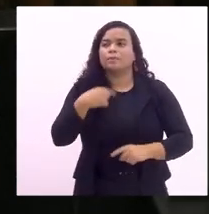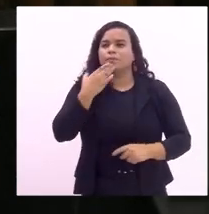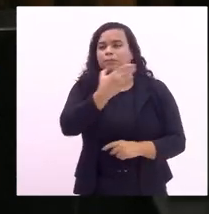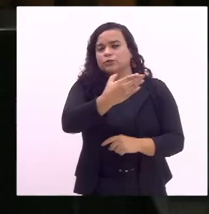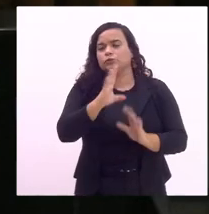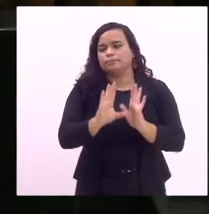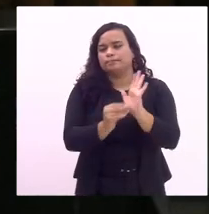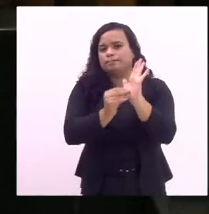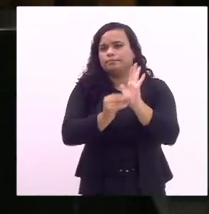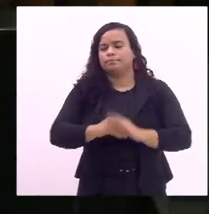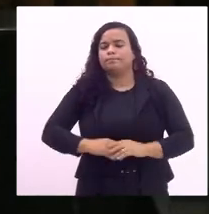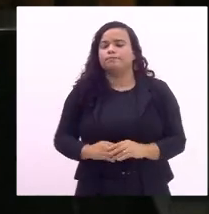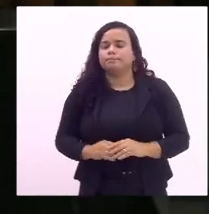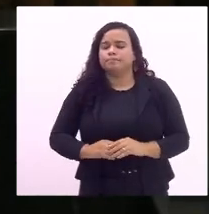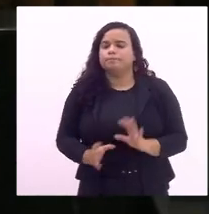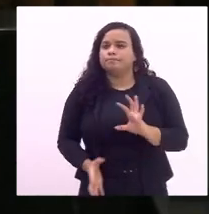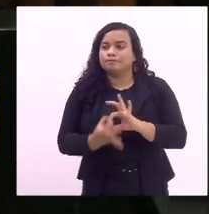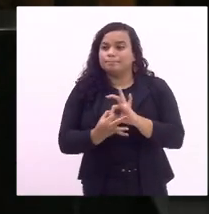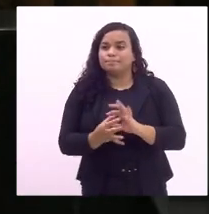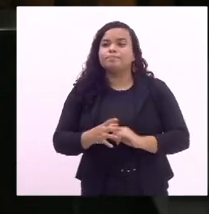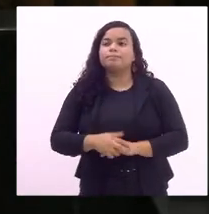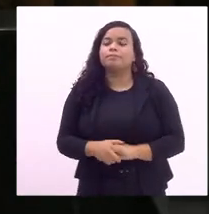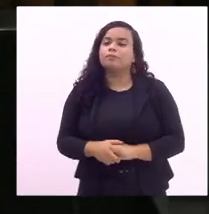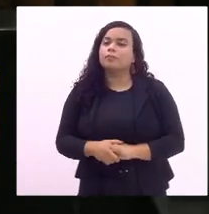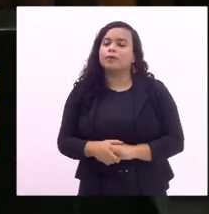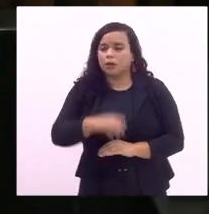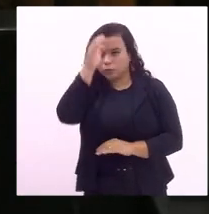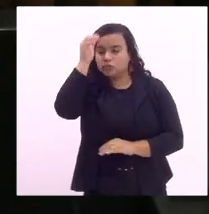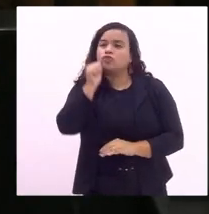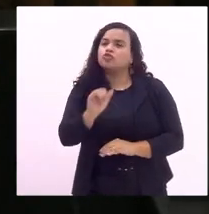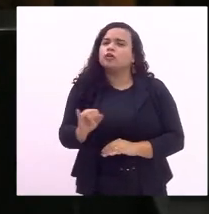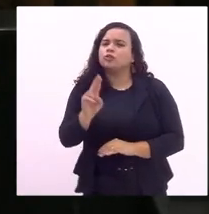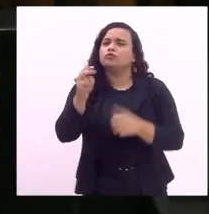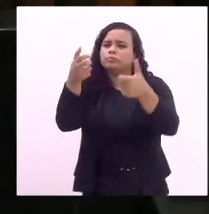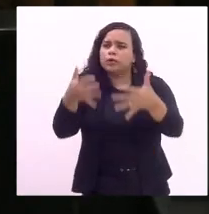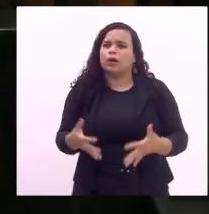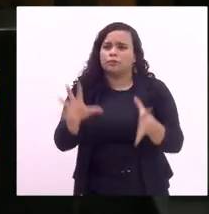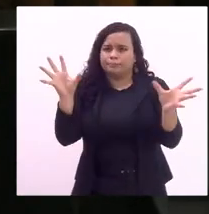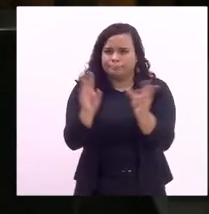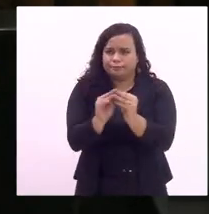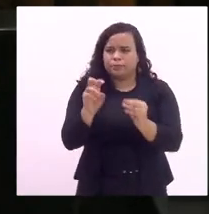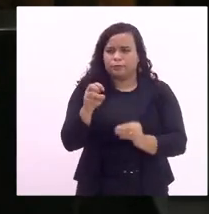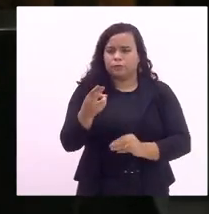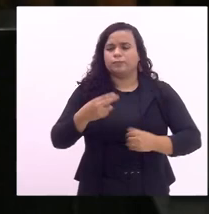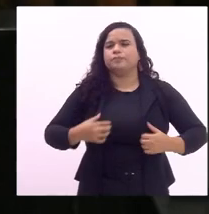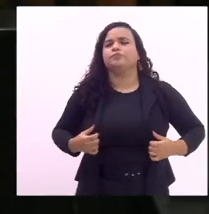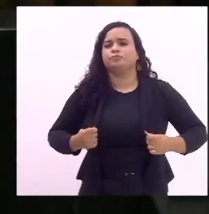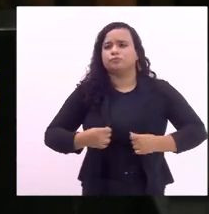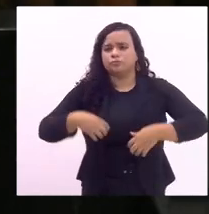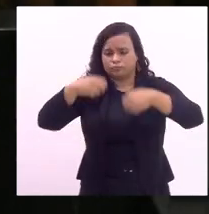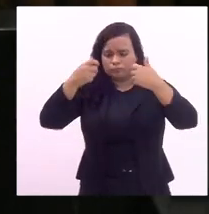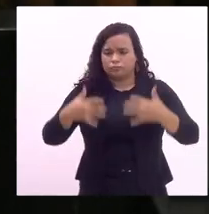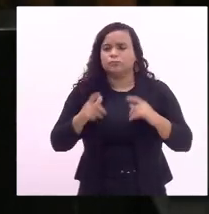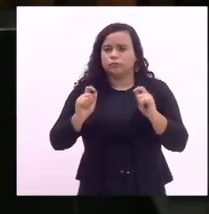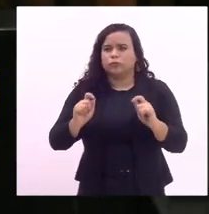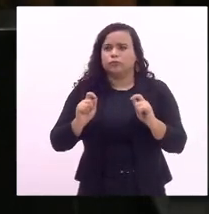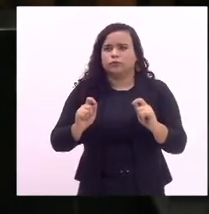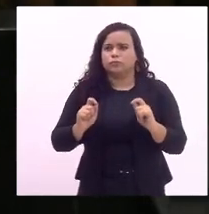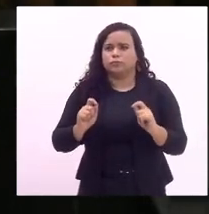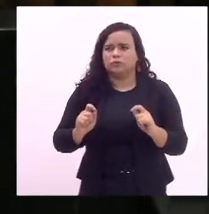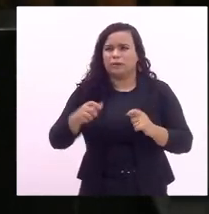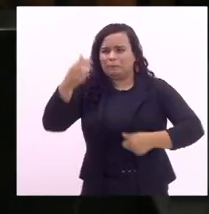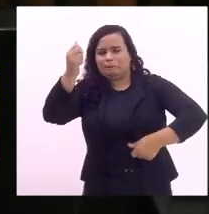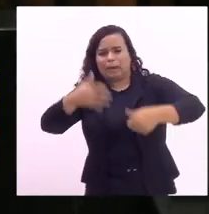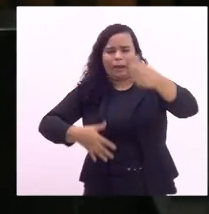pedido. Presidente Aju, eu começo aqui a minha fala dizendo que eu nunca ouvi